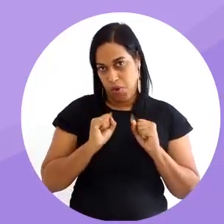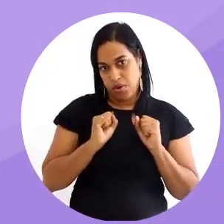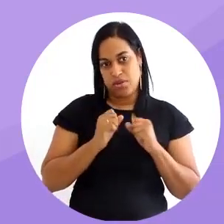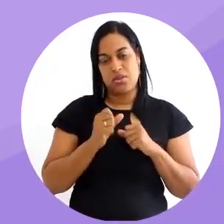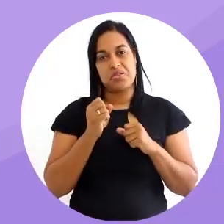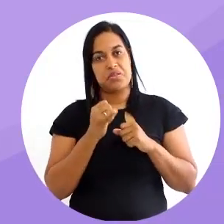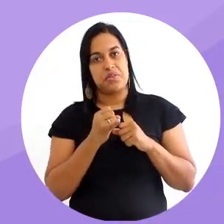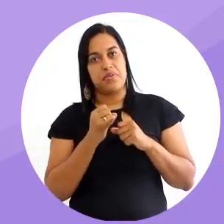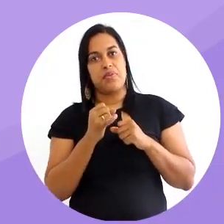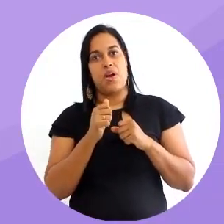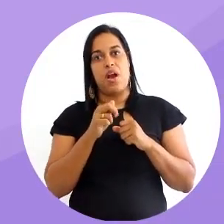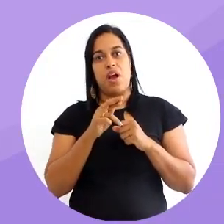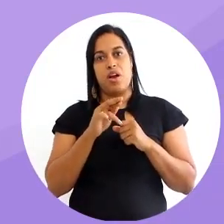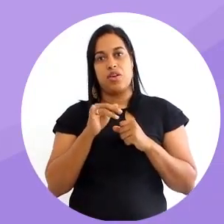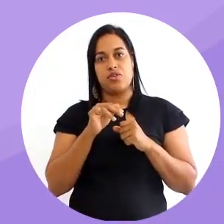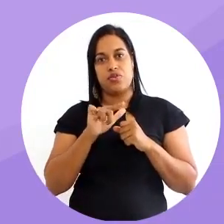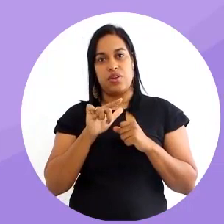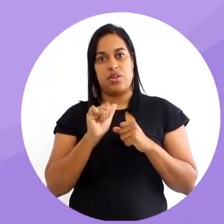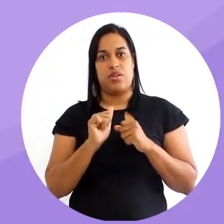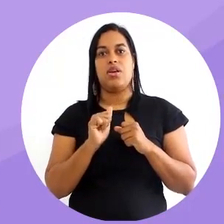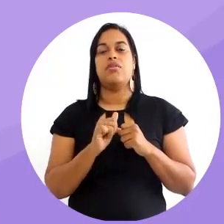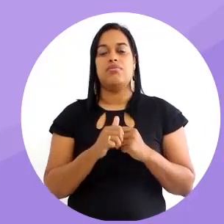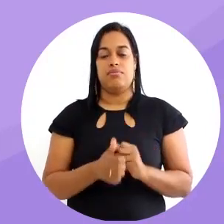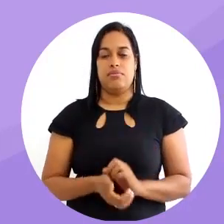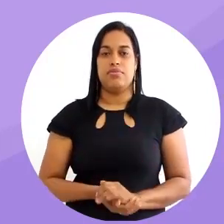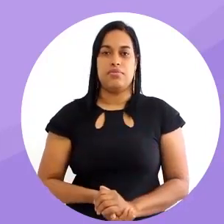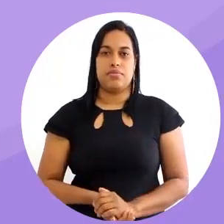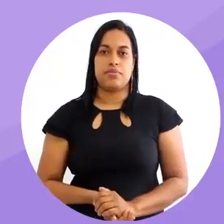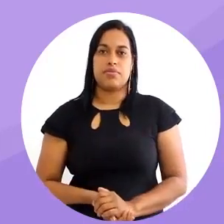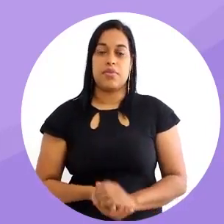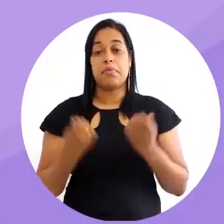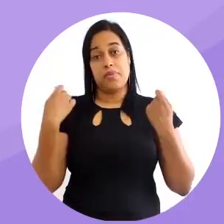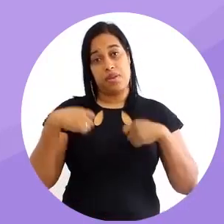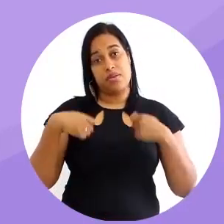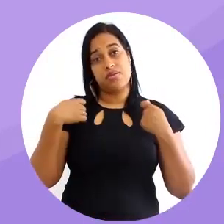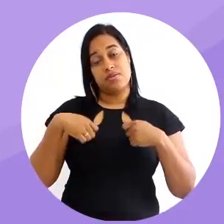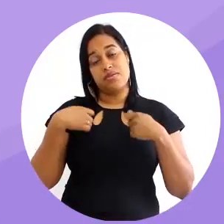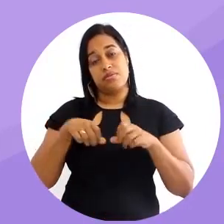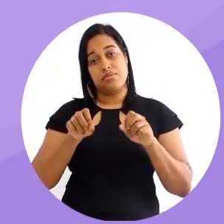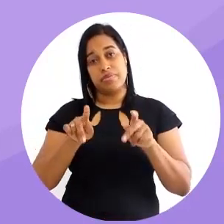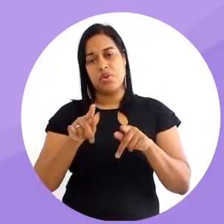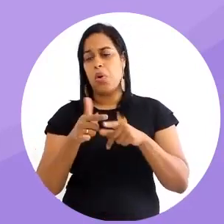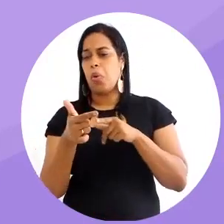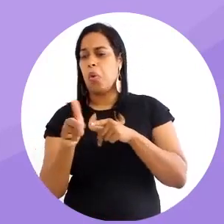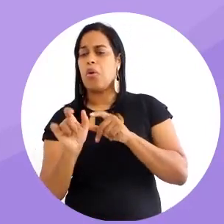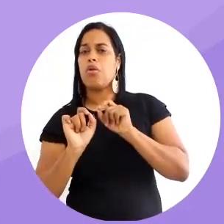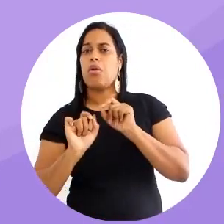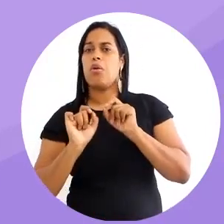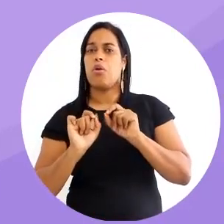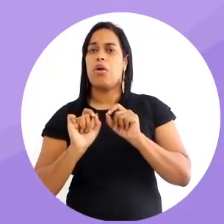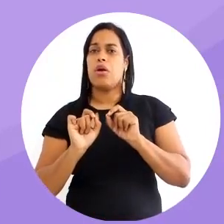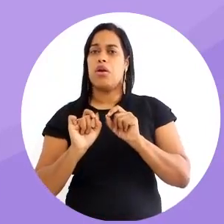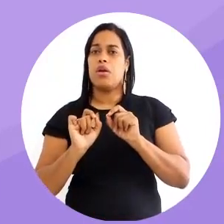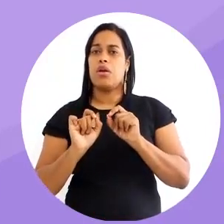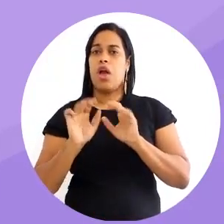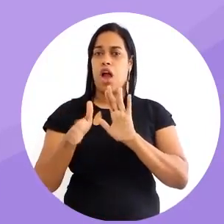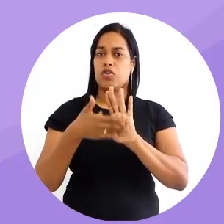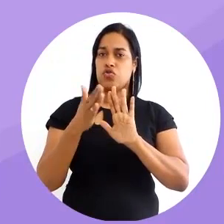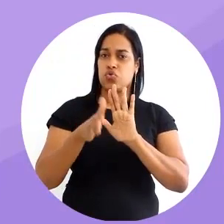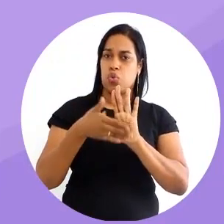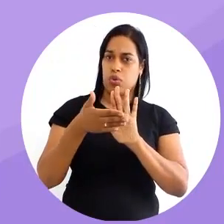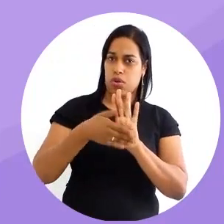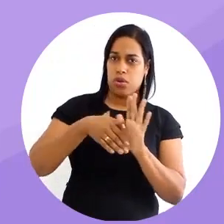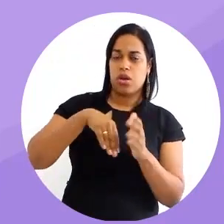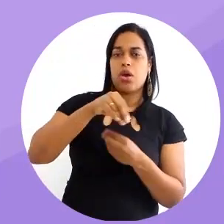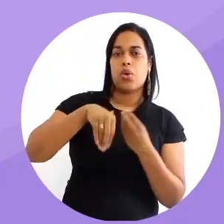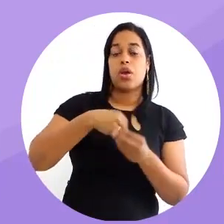cimentícias ou de argila, e aí faz-se necessário usar o rejunte. Tá? Outra coisa que se deve levar em consideração com relação ao rejunte